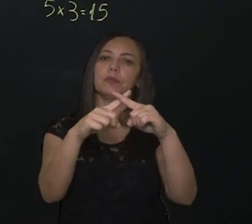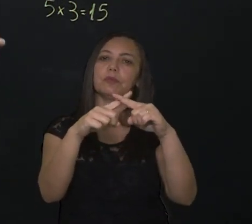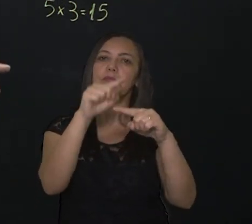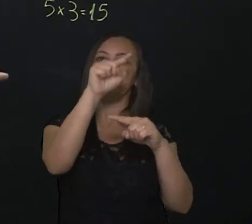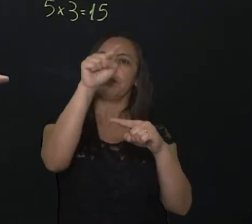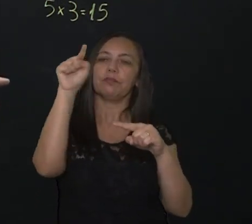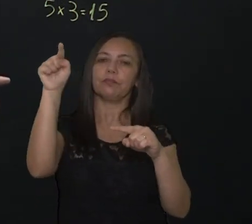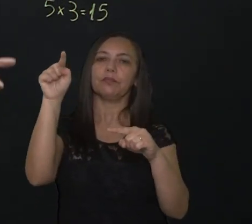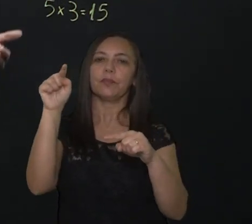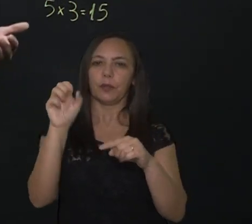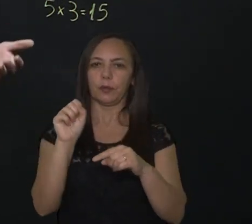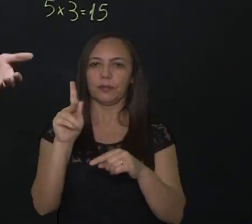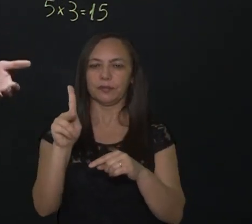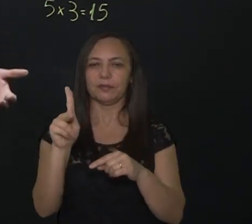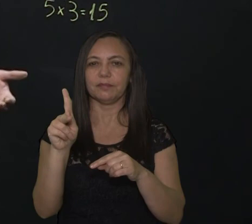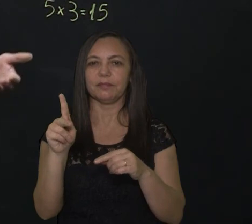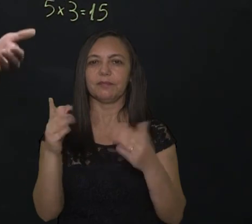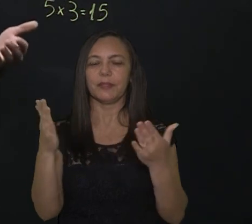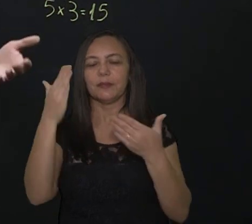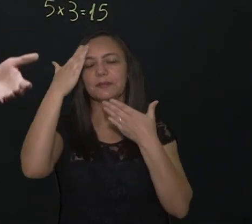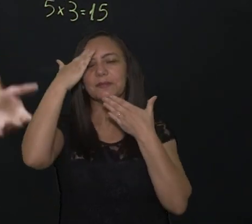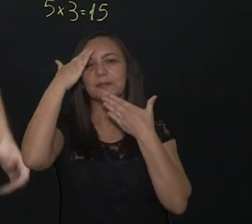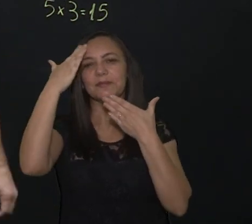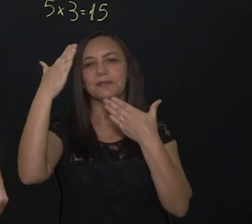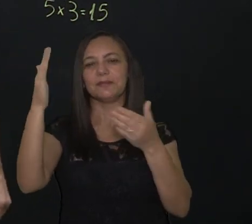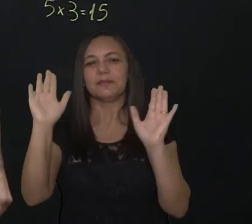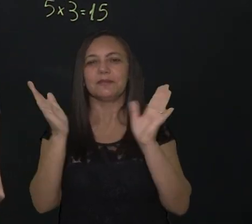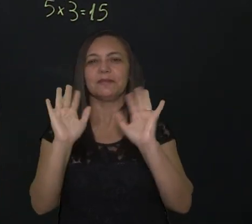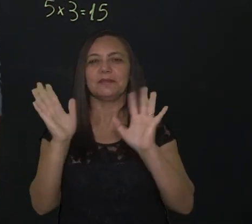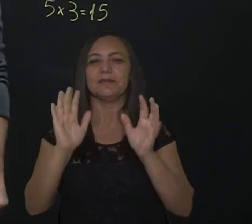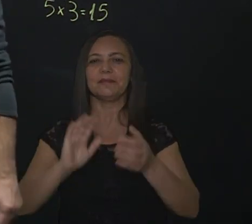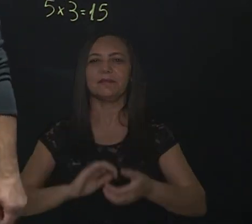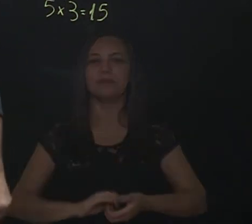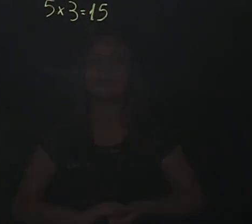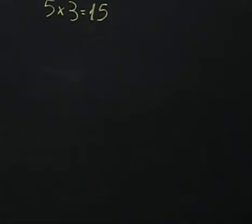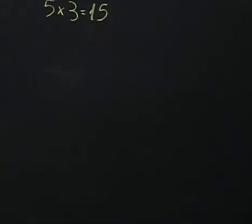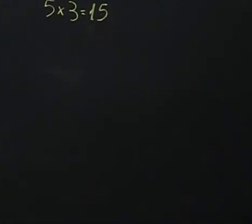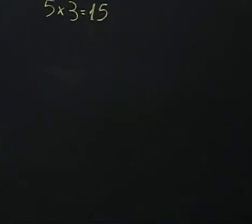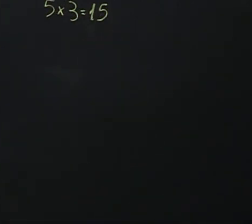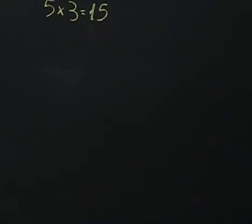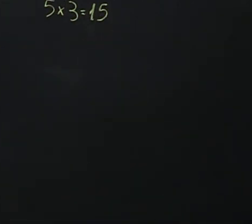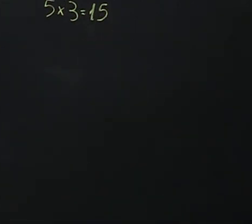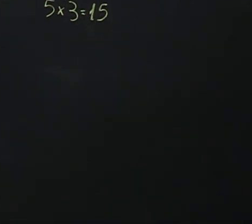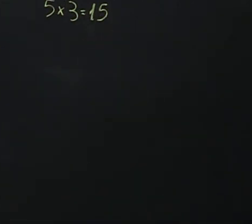entre os seus denominadores. Perfeito? Então, muito obrigado e tchau.